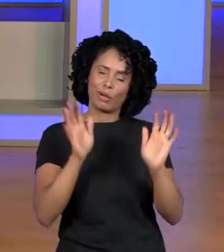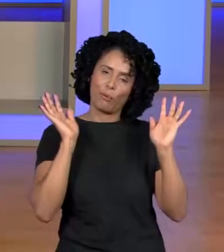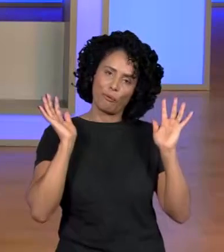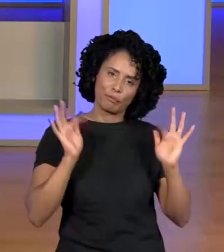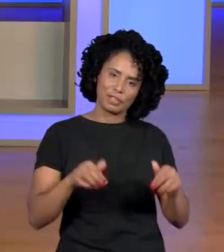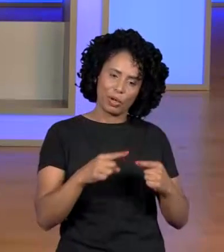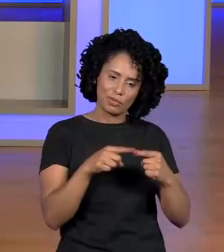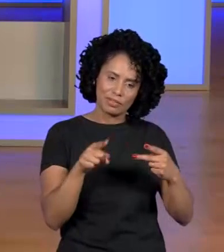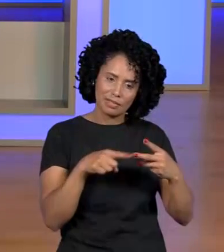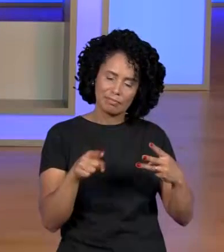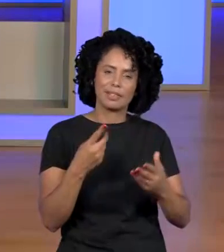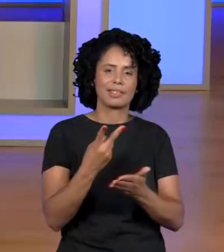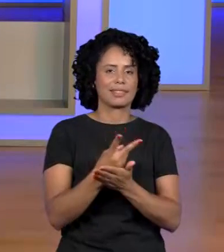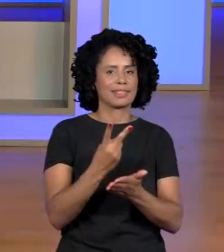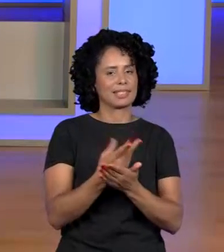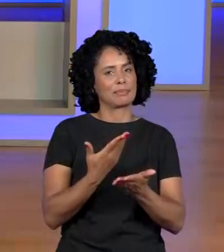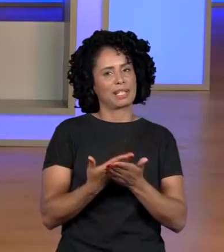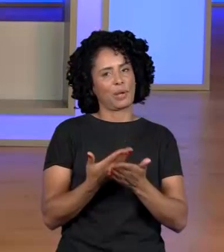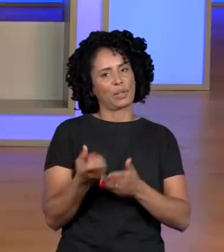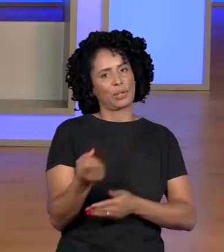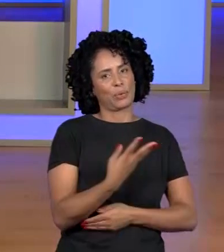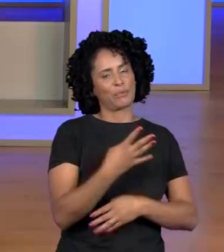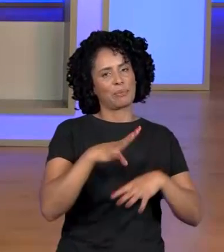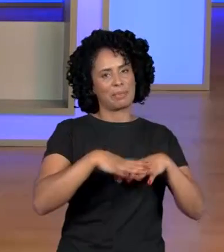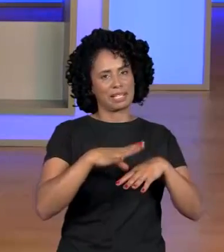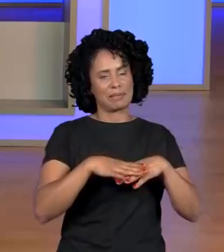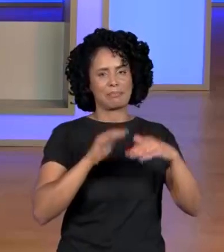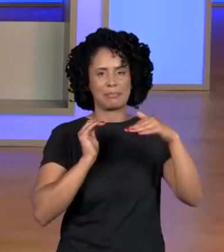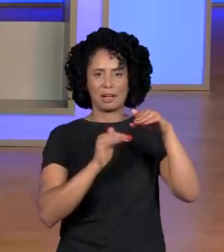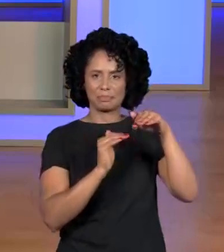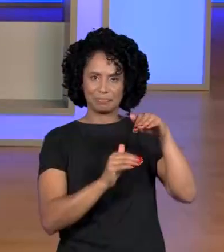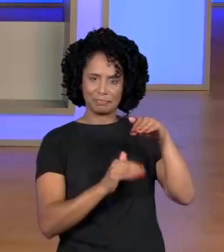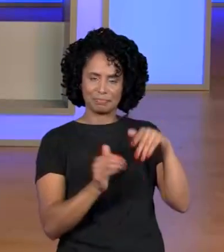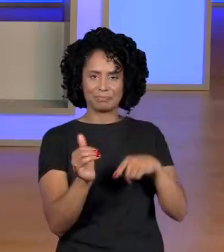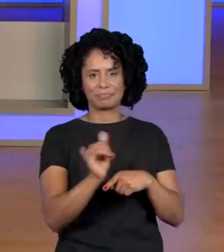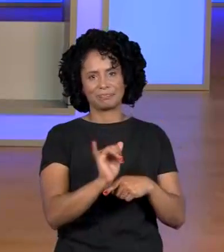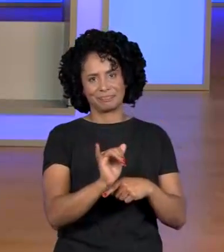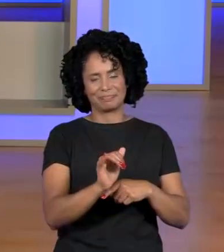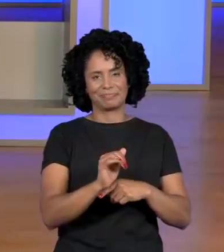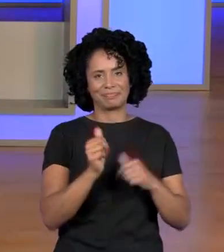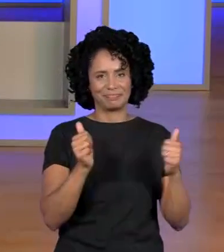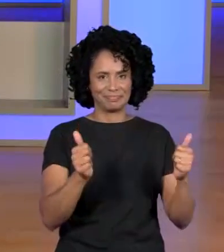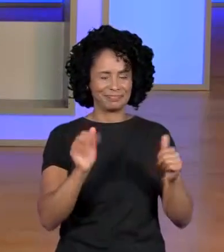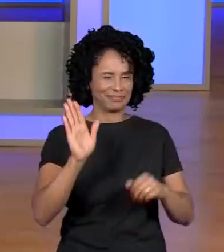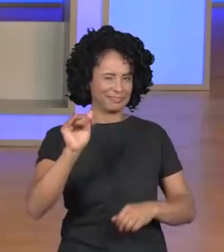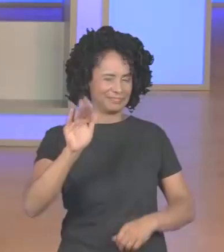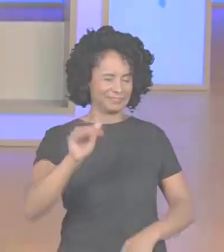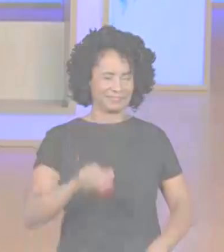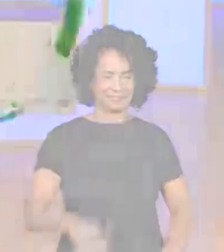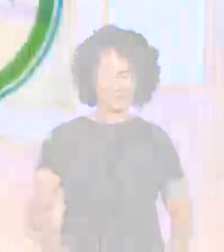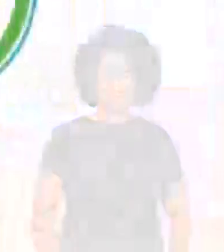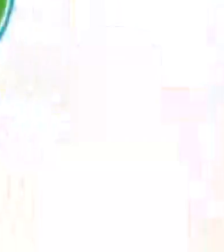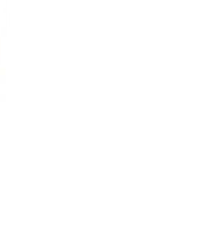semana você encontra uma aula inédita de matemática no repositório de vídeos do aplicativo. Tchau, tchau!